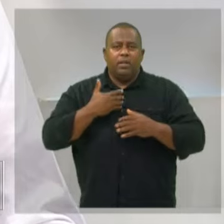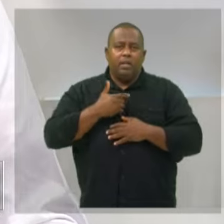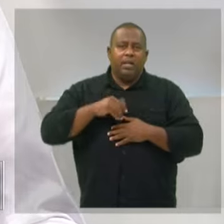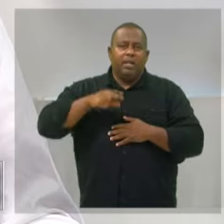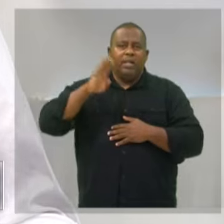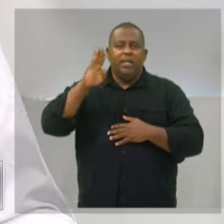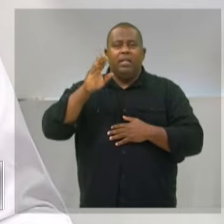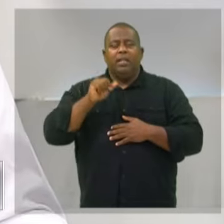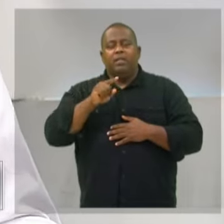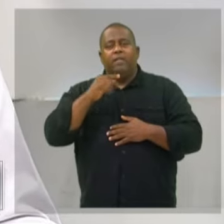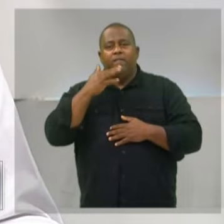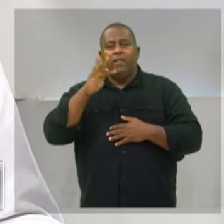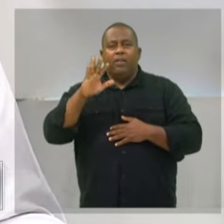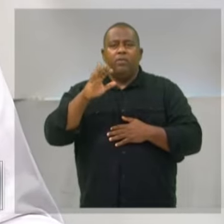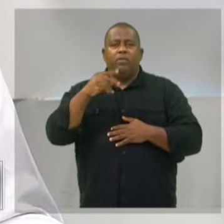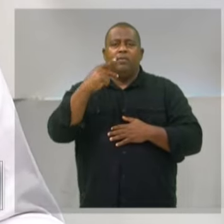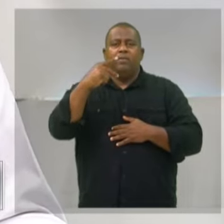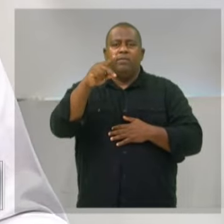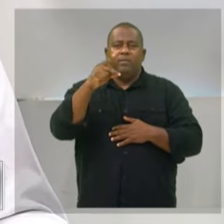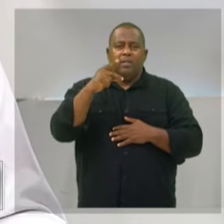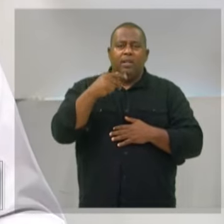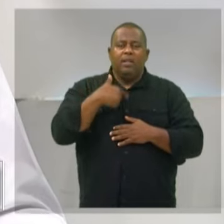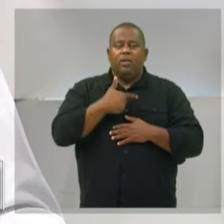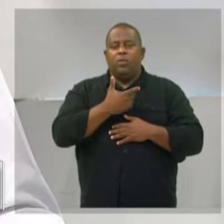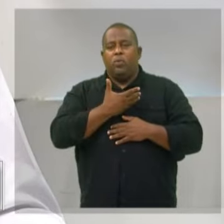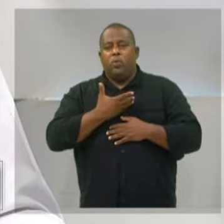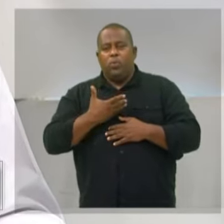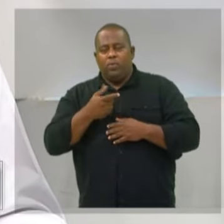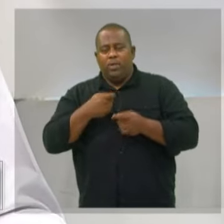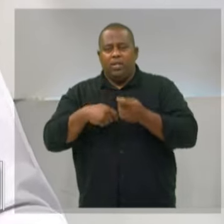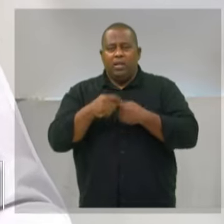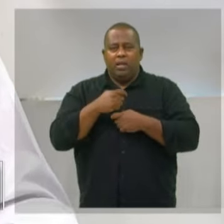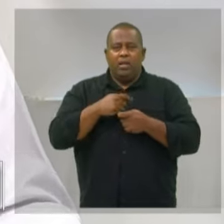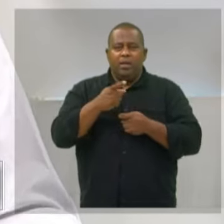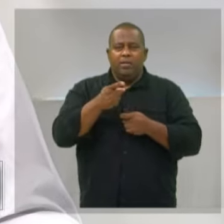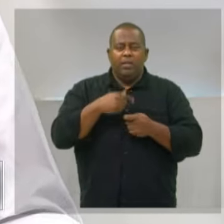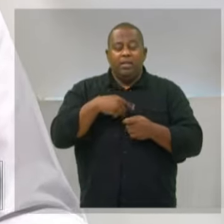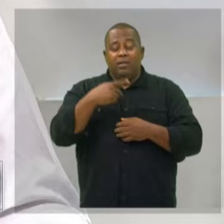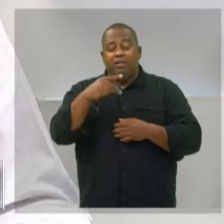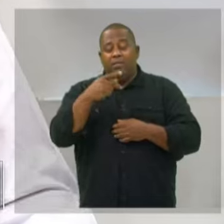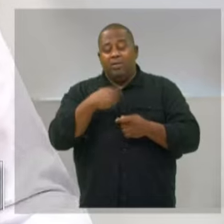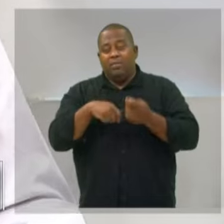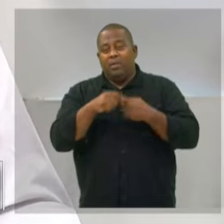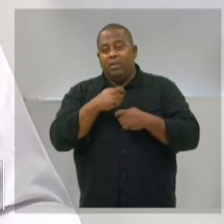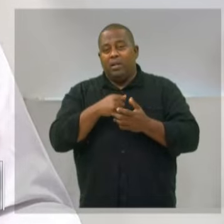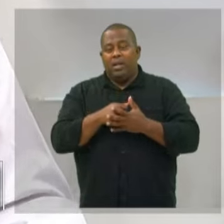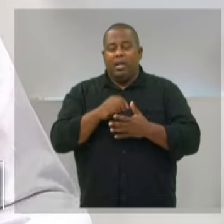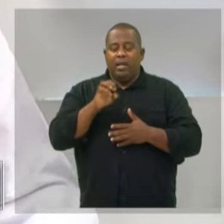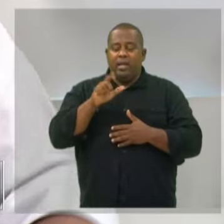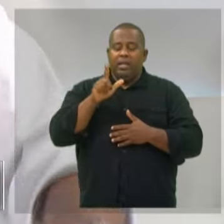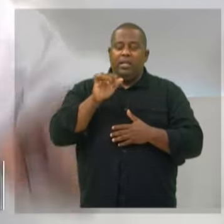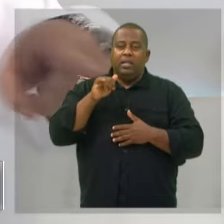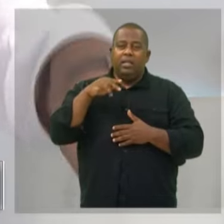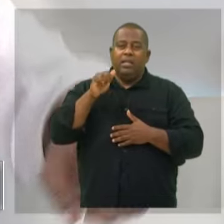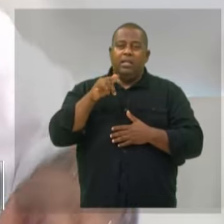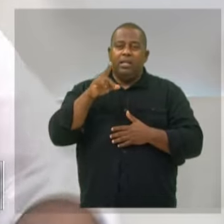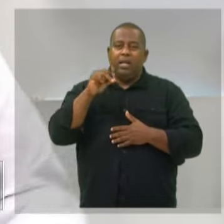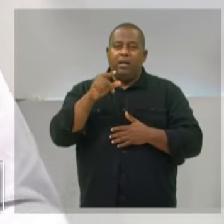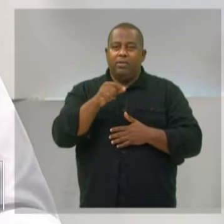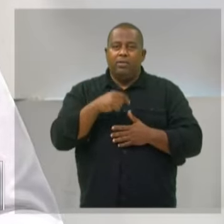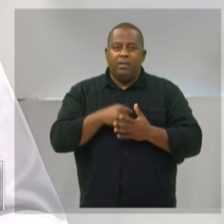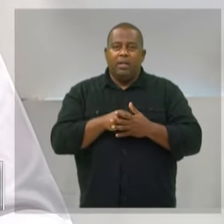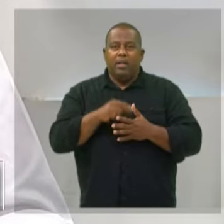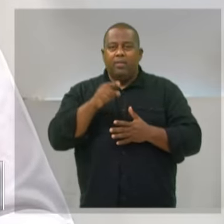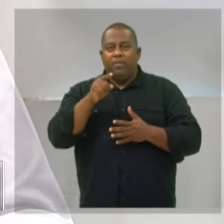sofre porque o seu governo que você carrega nos seus graça as mazelas do seu governo do governo Elinaldo tanto que você tá tendo que esconder